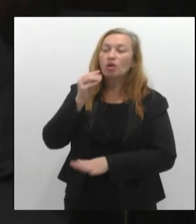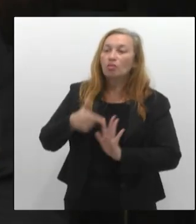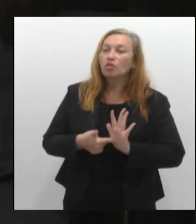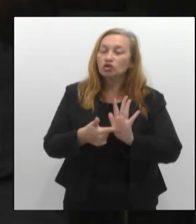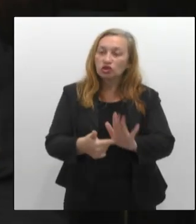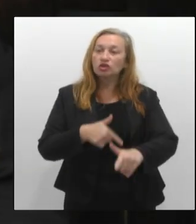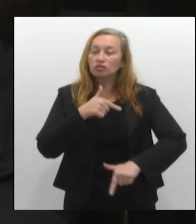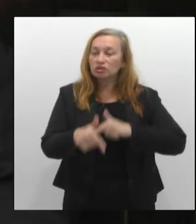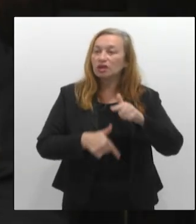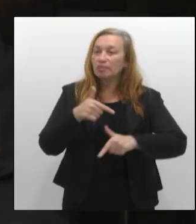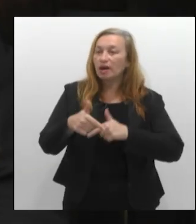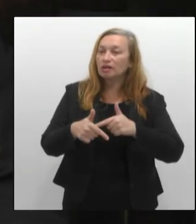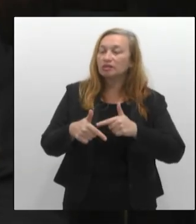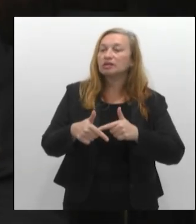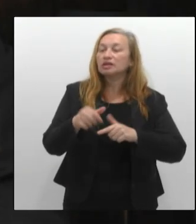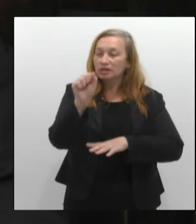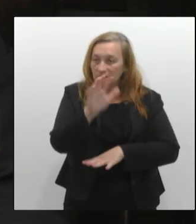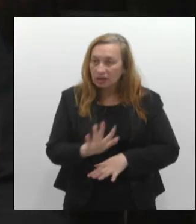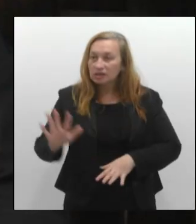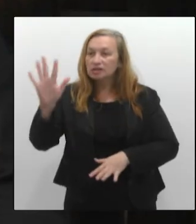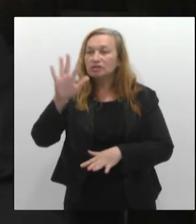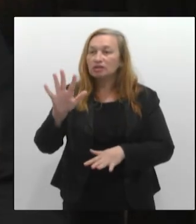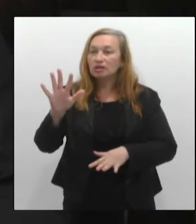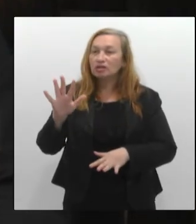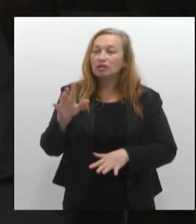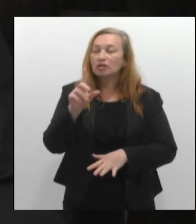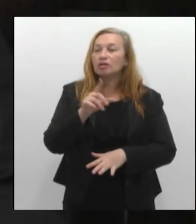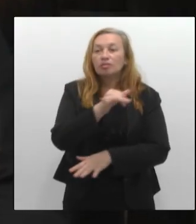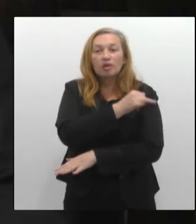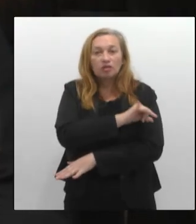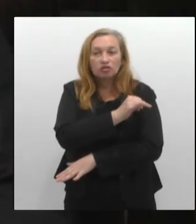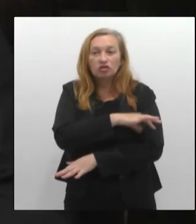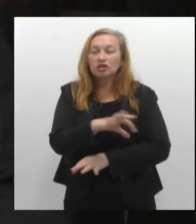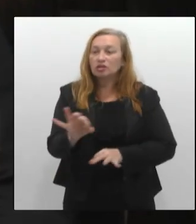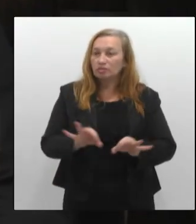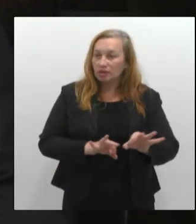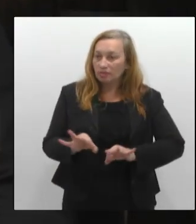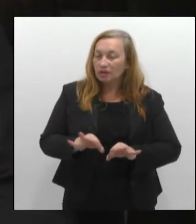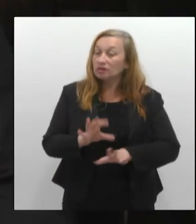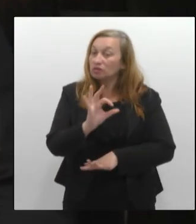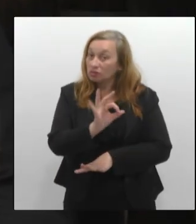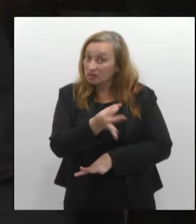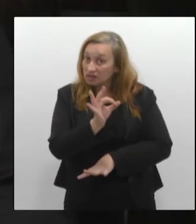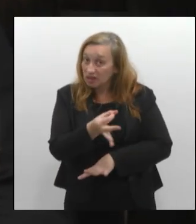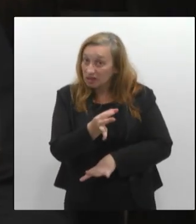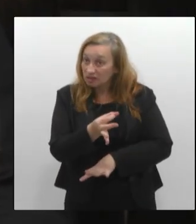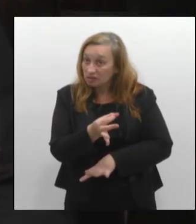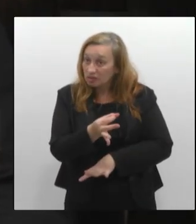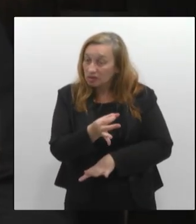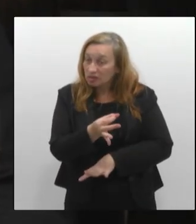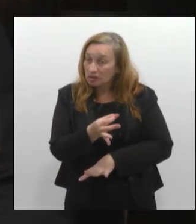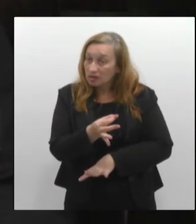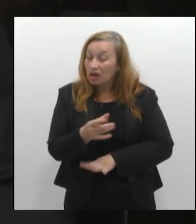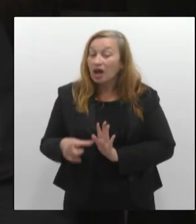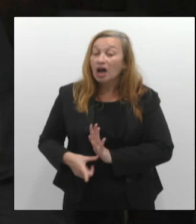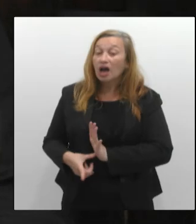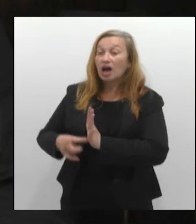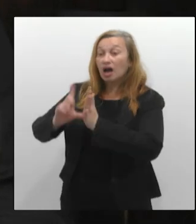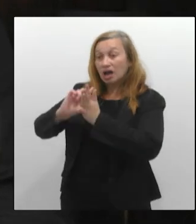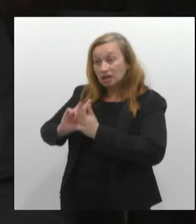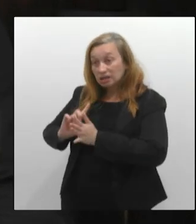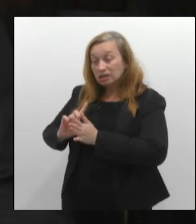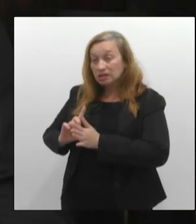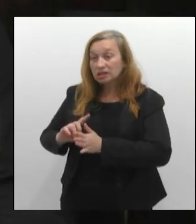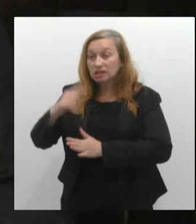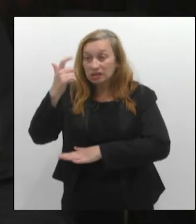missão nacional que se reservava para o Rio de Janeiro. O fato justamente aqui, antes mesmo de ser